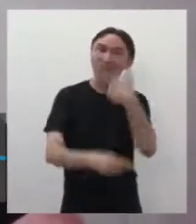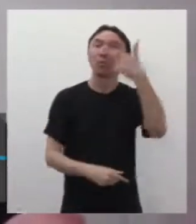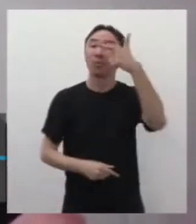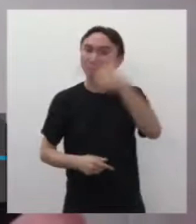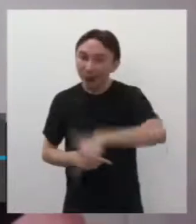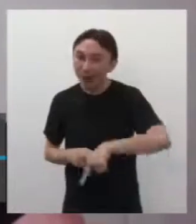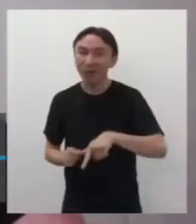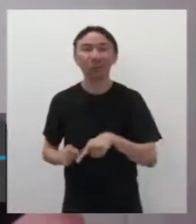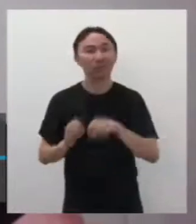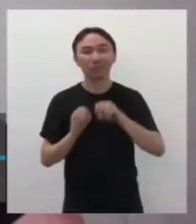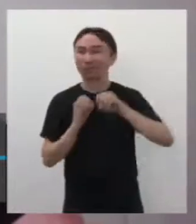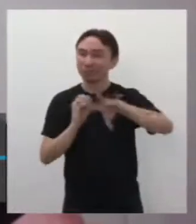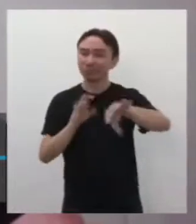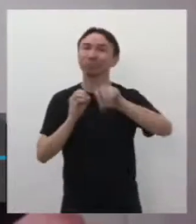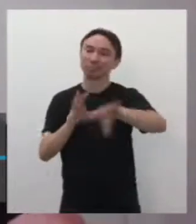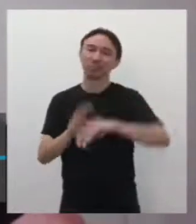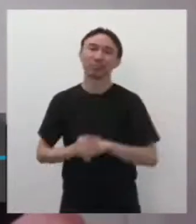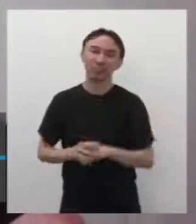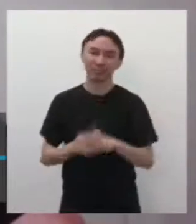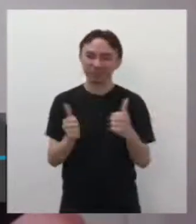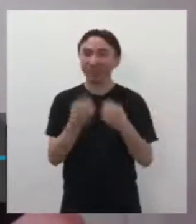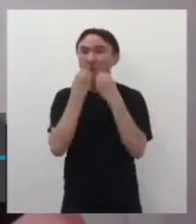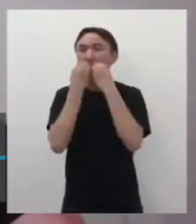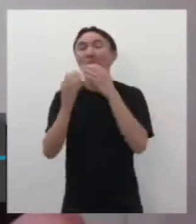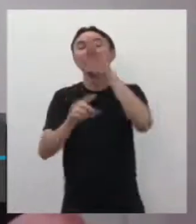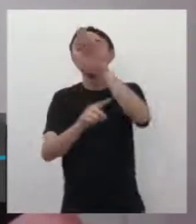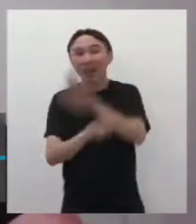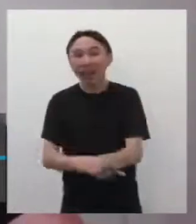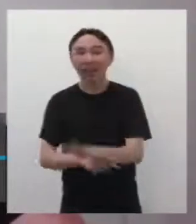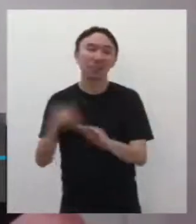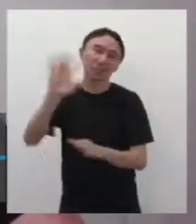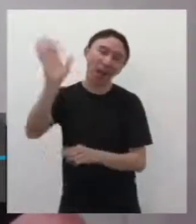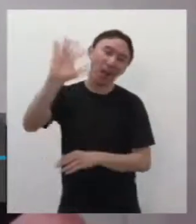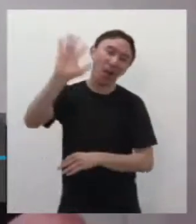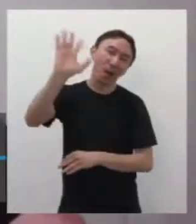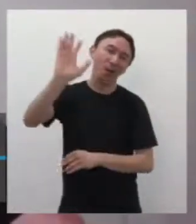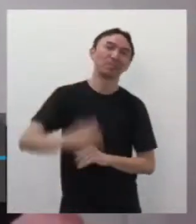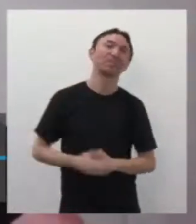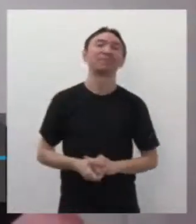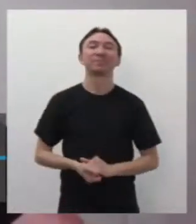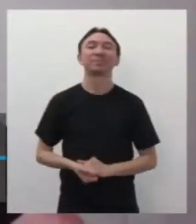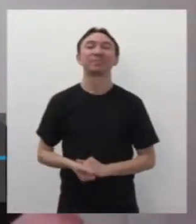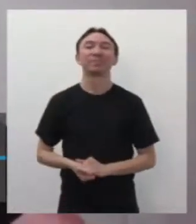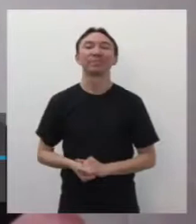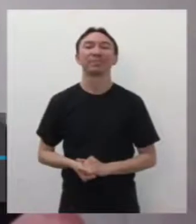Então, muito boa tarde e até a próxima. Tchau, boa tarde.